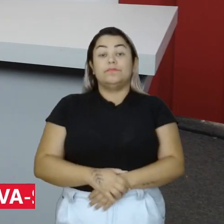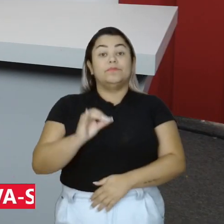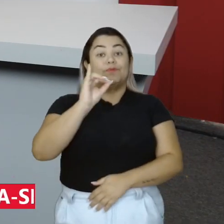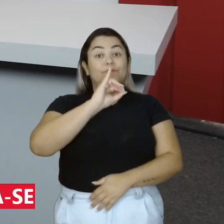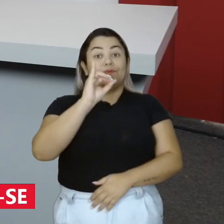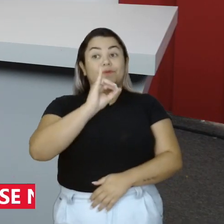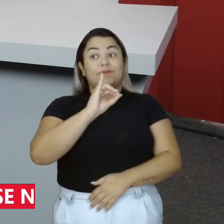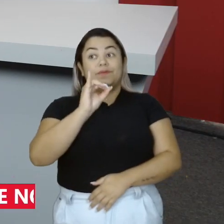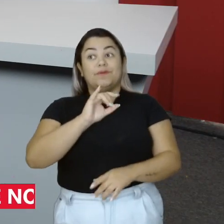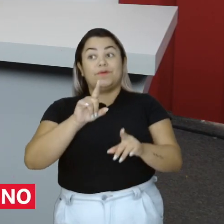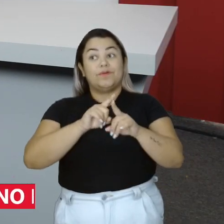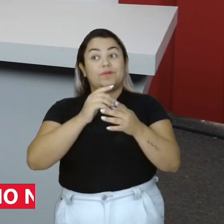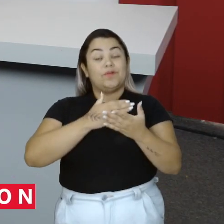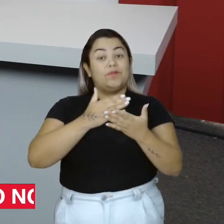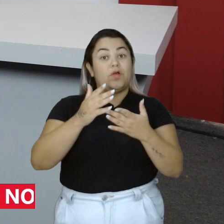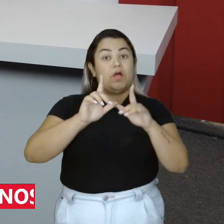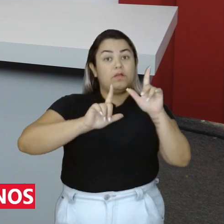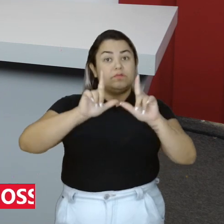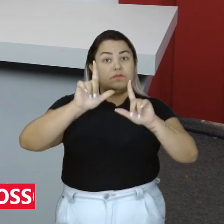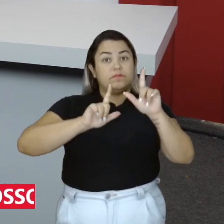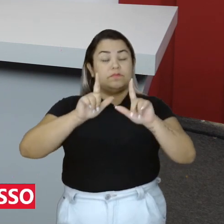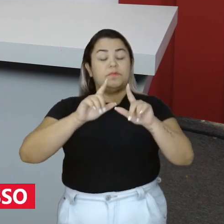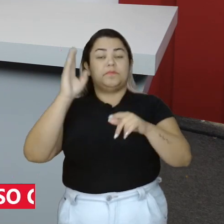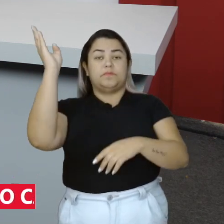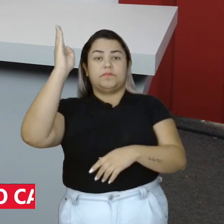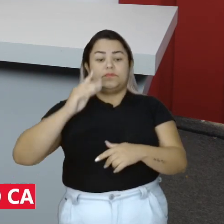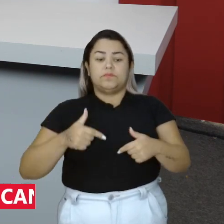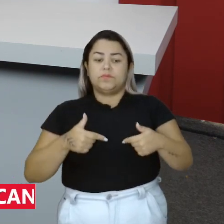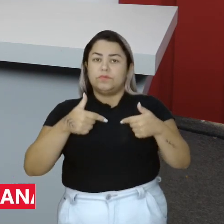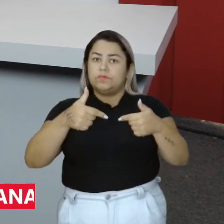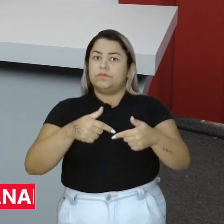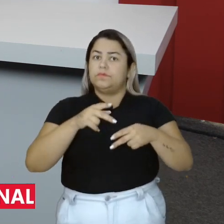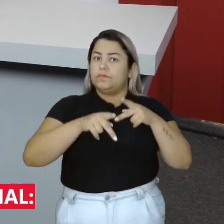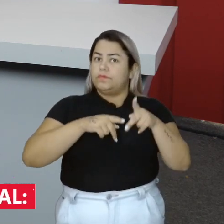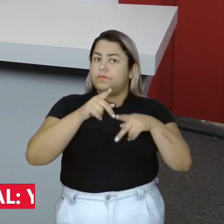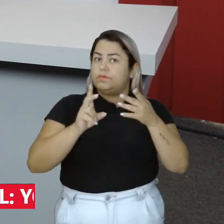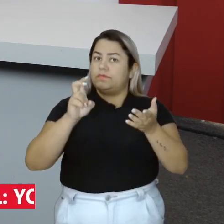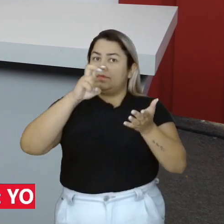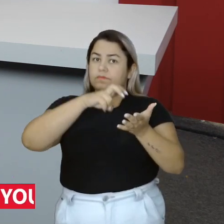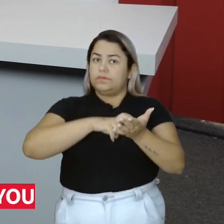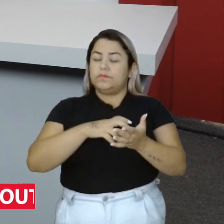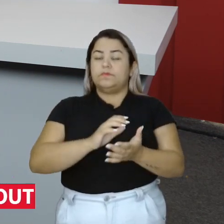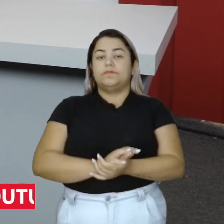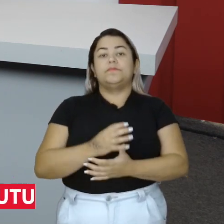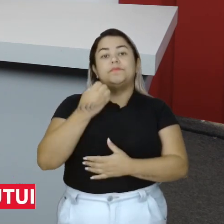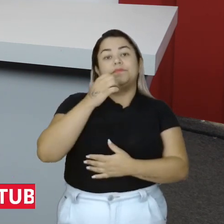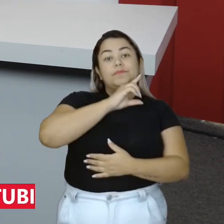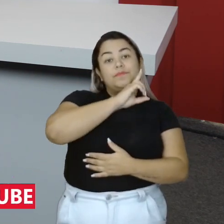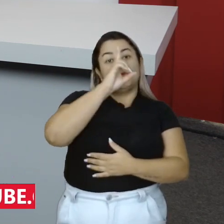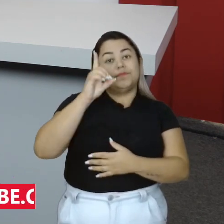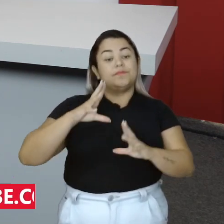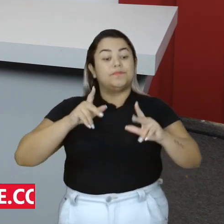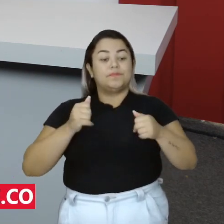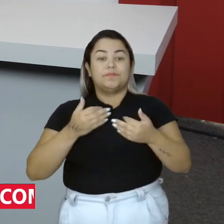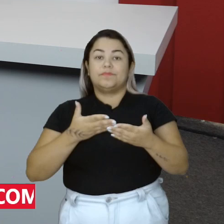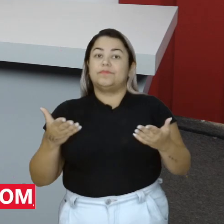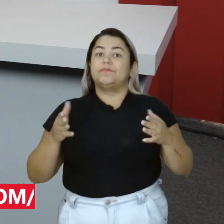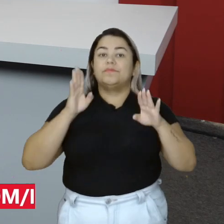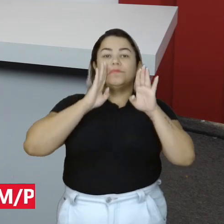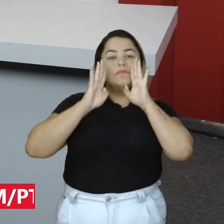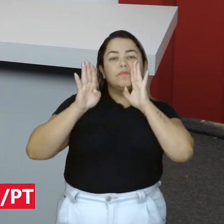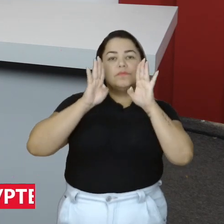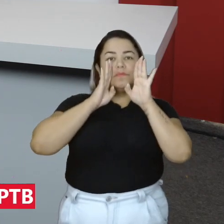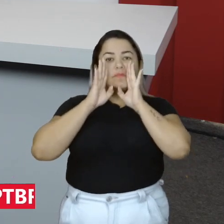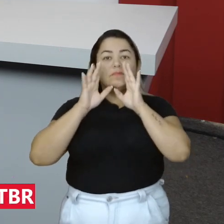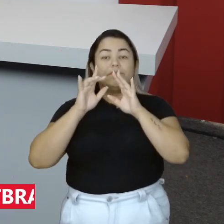Olá, está no ar o Jornal PT Brasil, com muita informação e luta popular na sua manhã. Bom dia para você que acompanha a gente pelo Facebook,